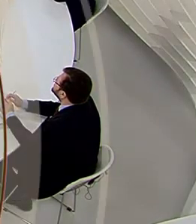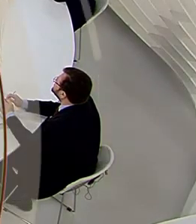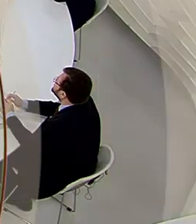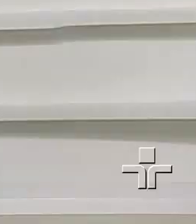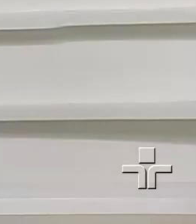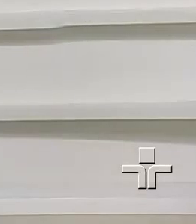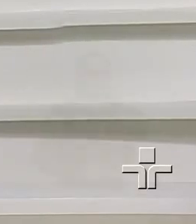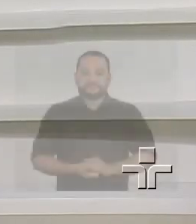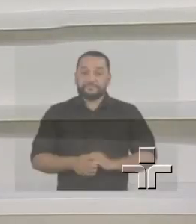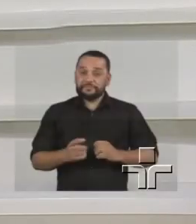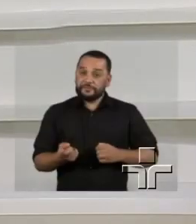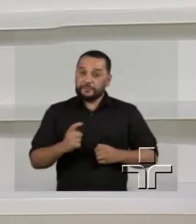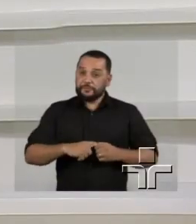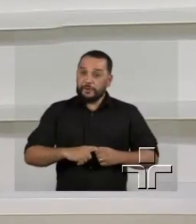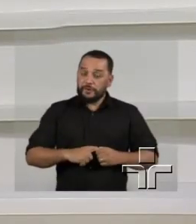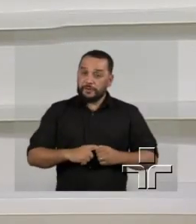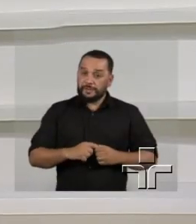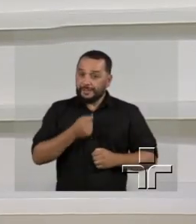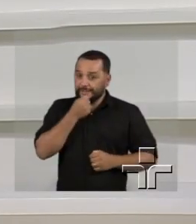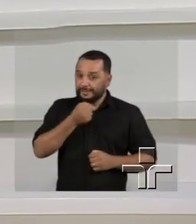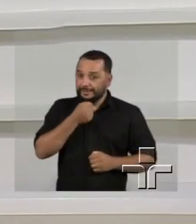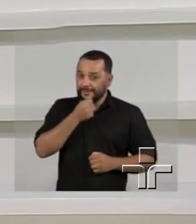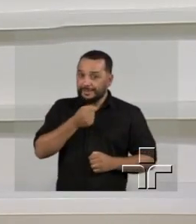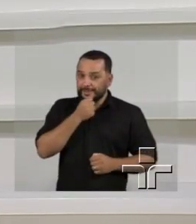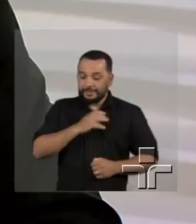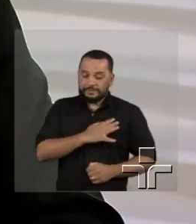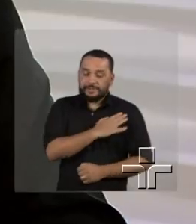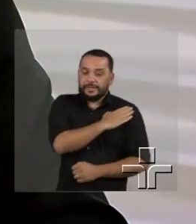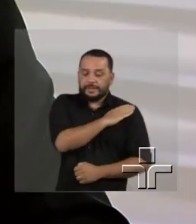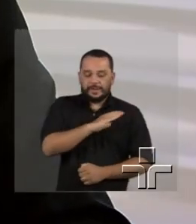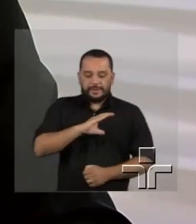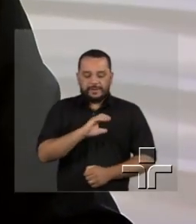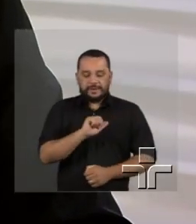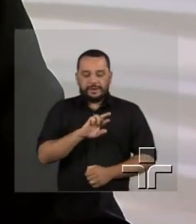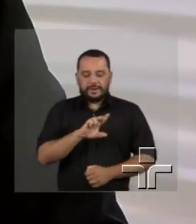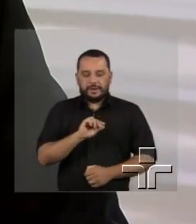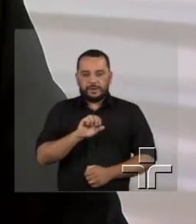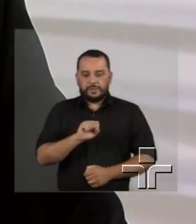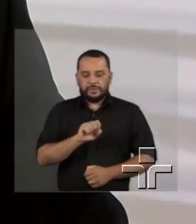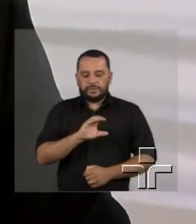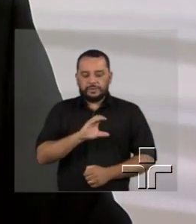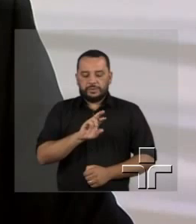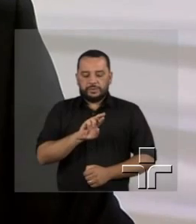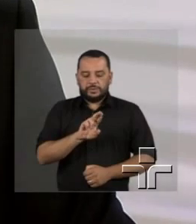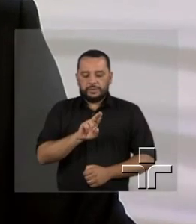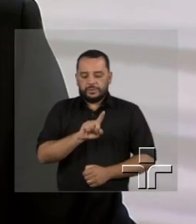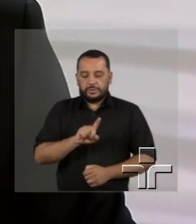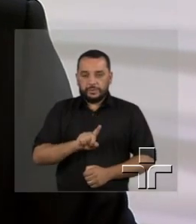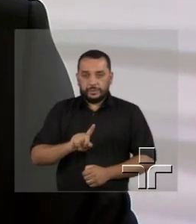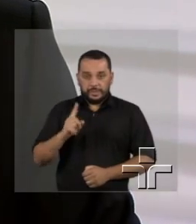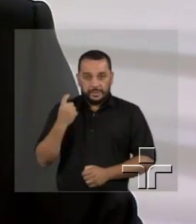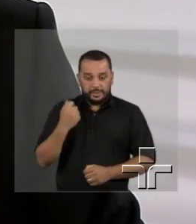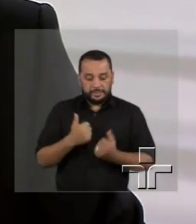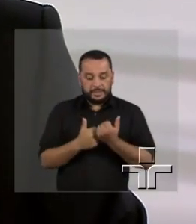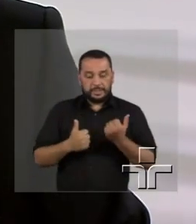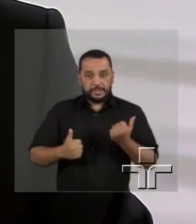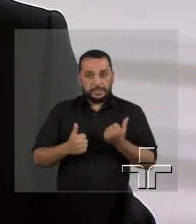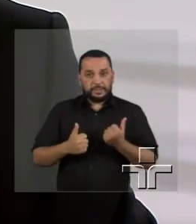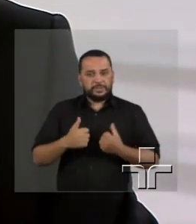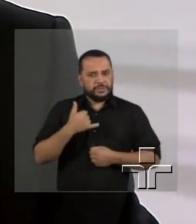aqui. O senhor vê esse conflito? Não, eu não vejo vínculo nenhum no fluxo de informações,